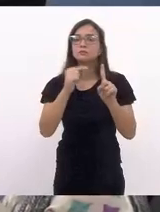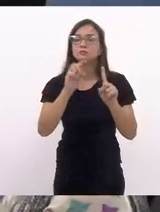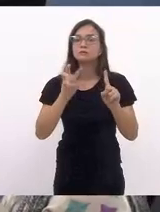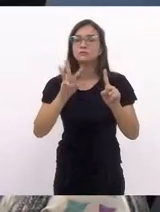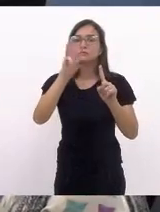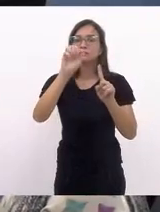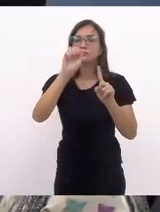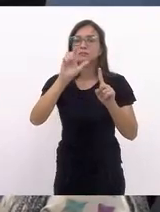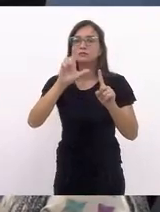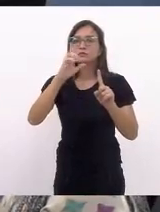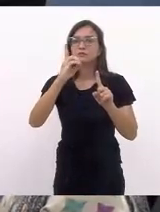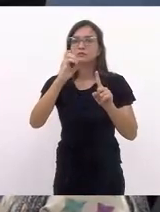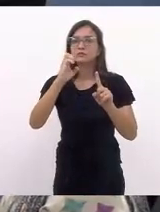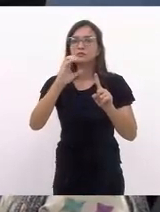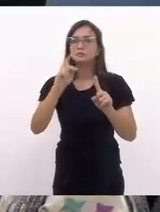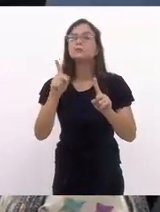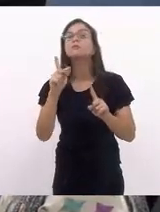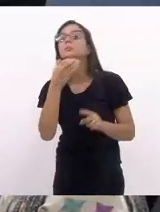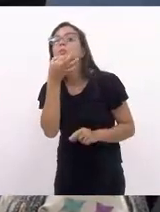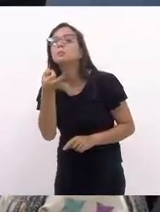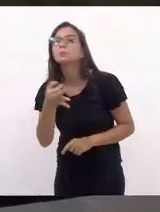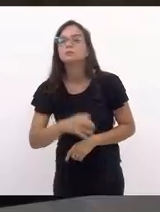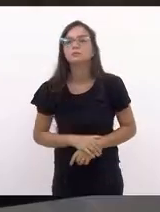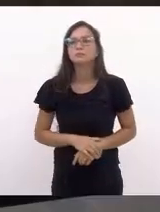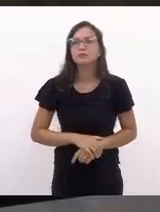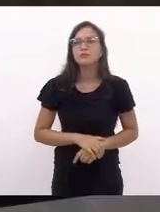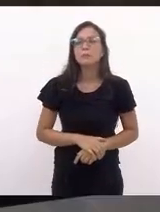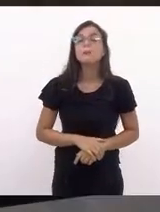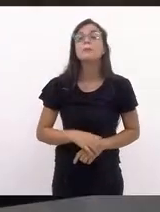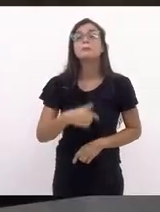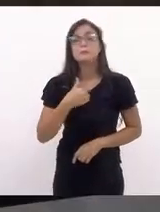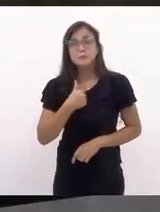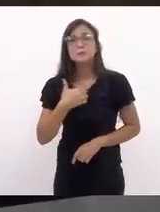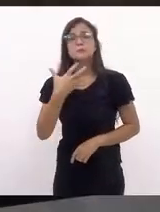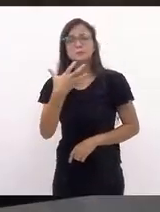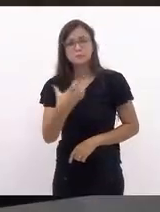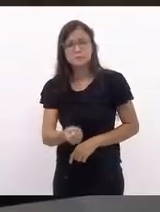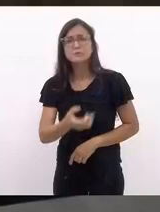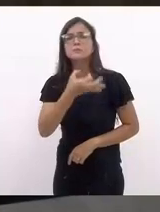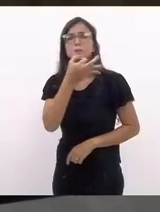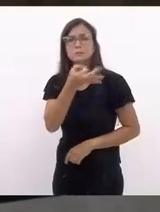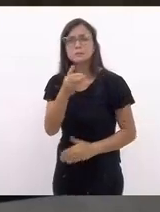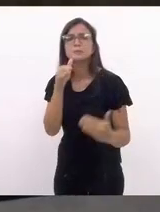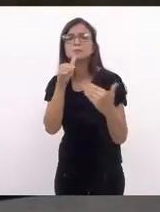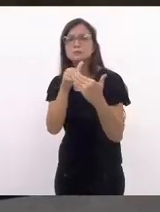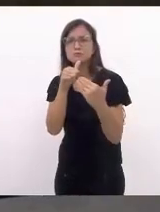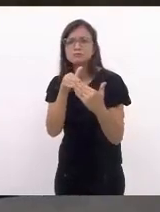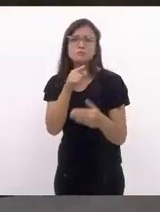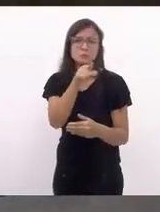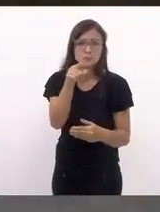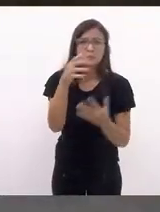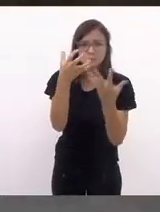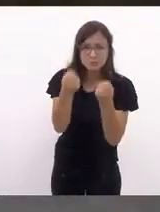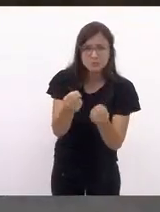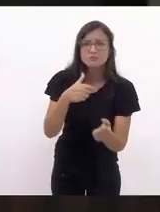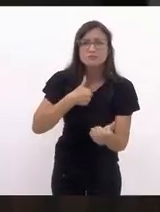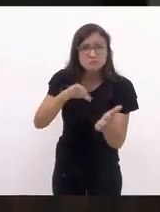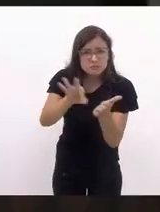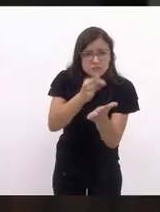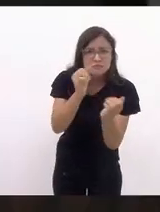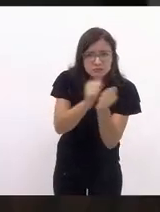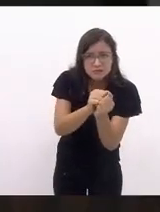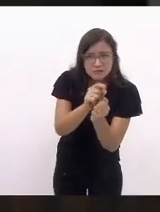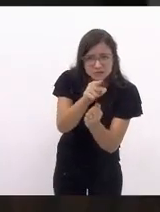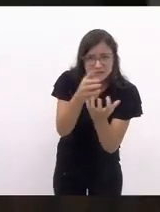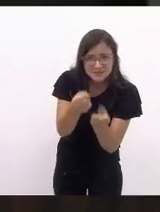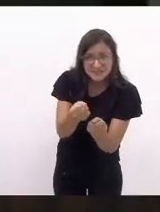E aí o seu presente o parecer é favorável esse vossa excelência Abreu gostaria de ser na com você lento Obrigado Vamos